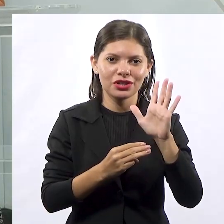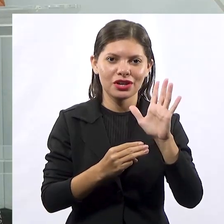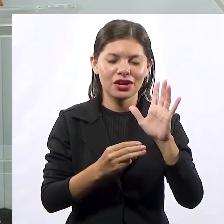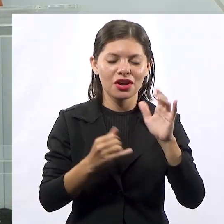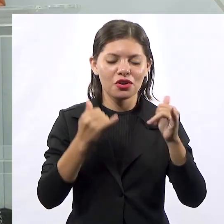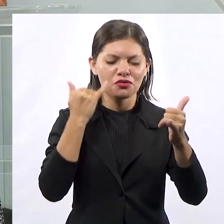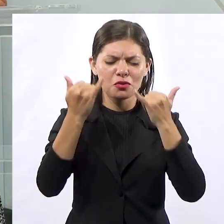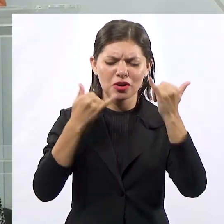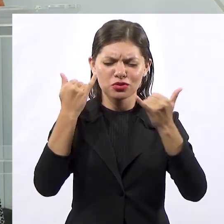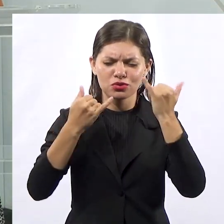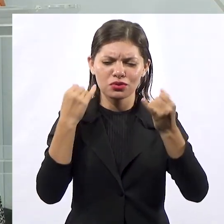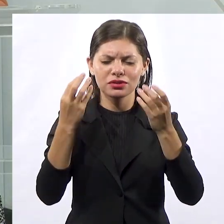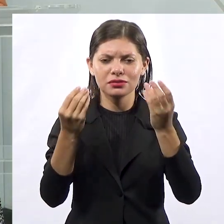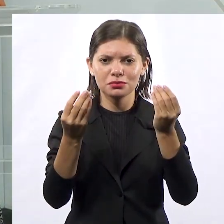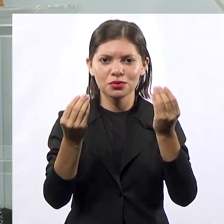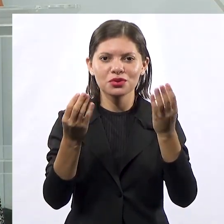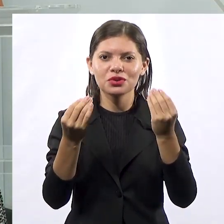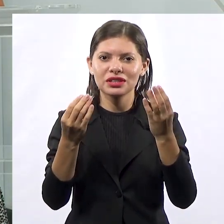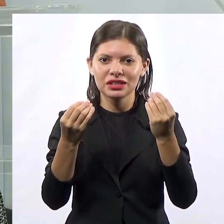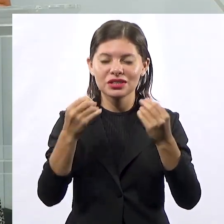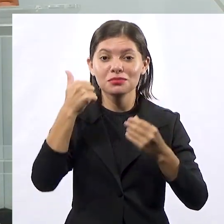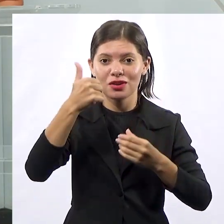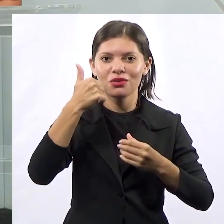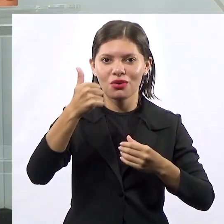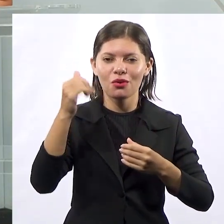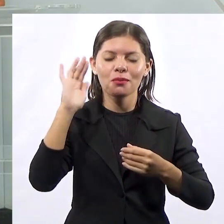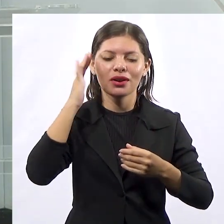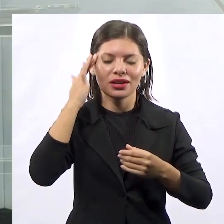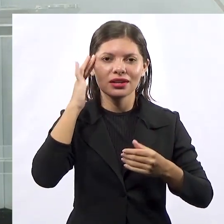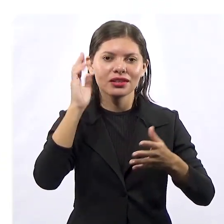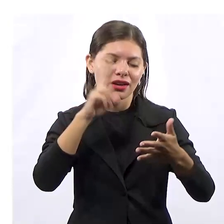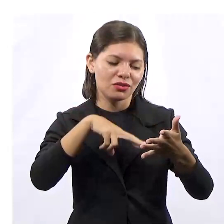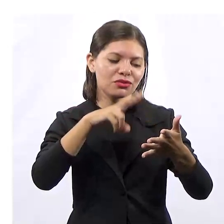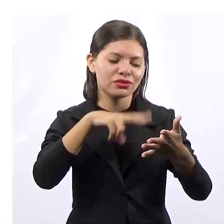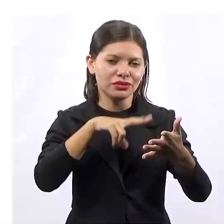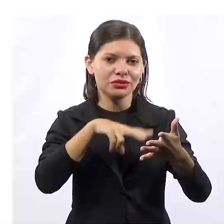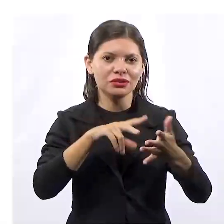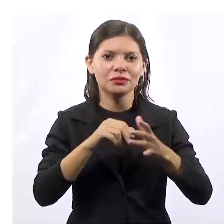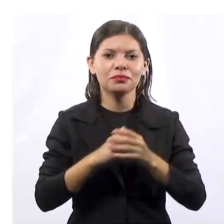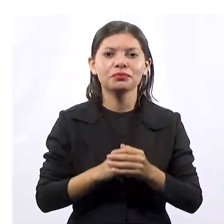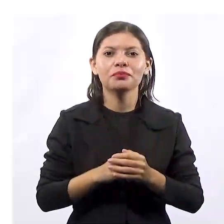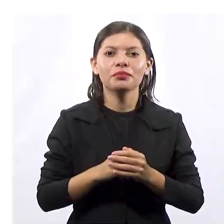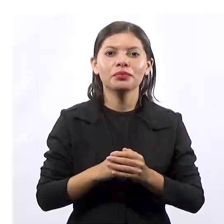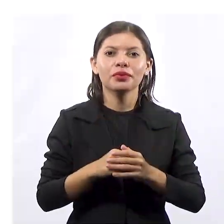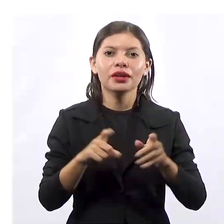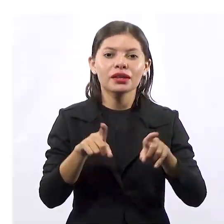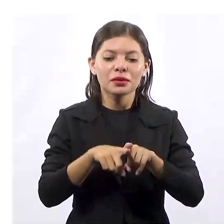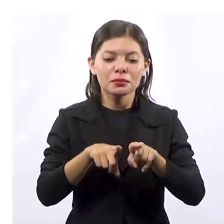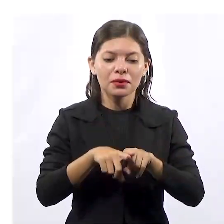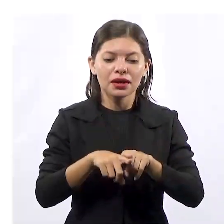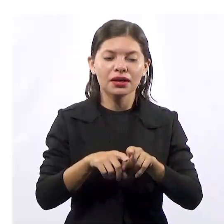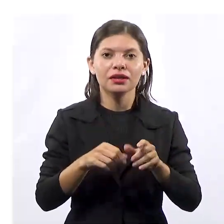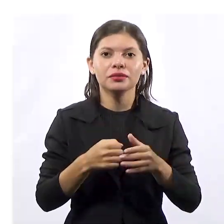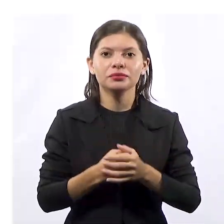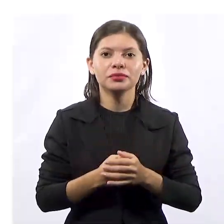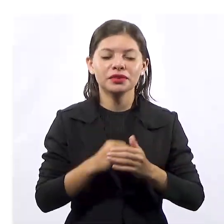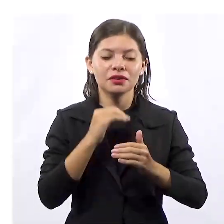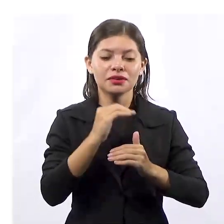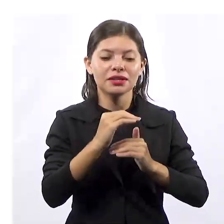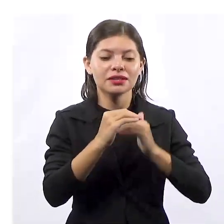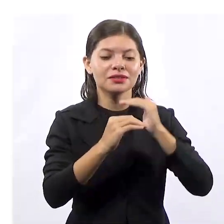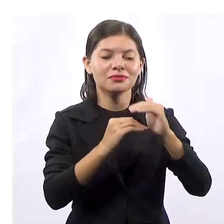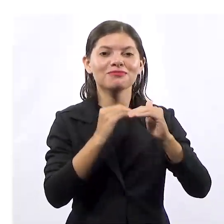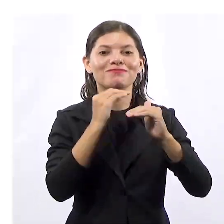mais informações, melhor para que o leitor compreenda. Logo depois vem o desenvolvimento. Veja, é